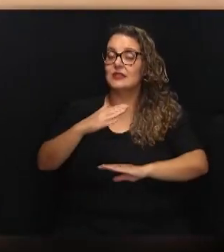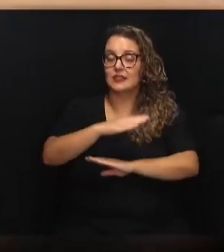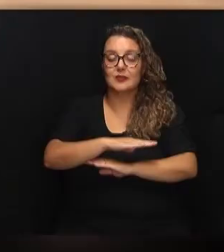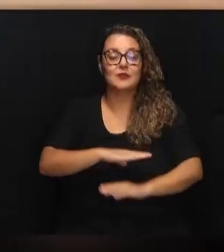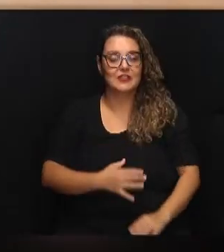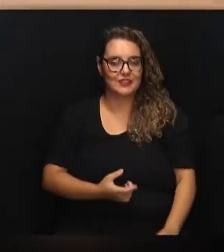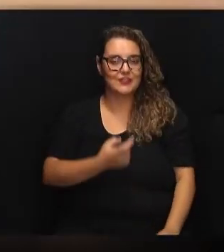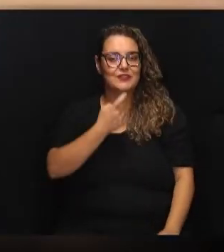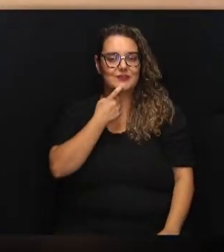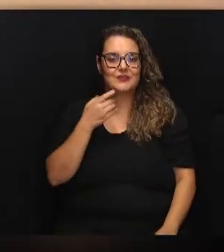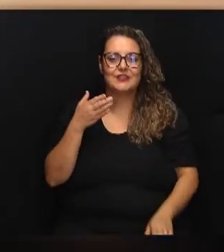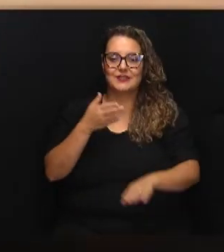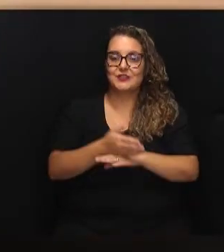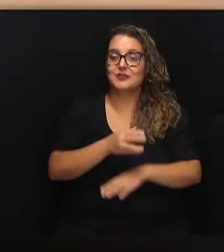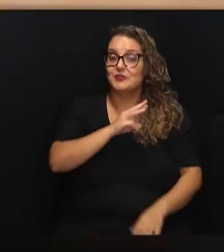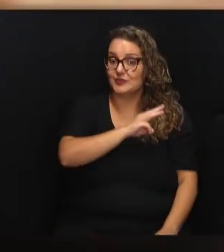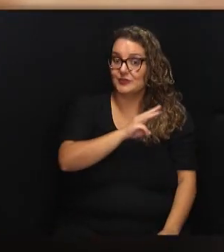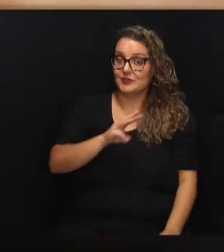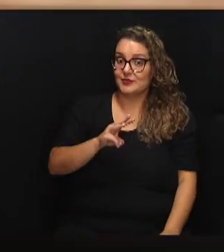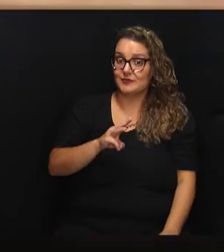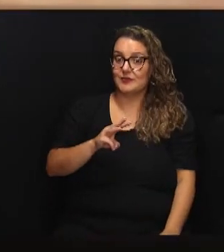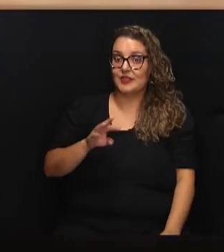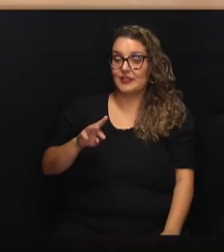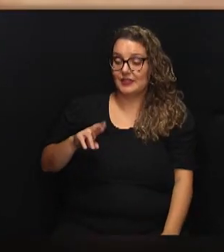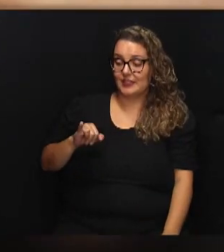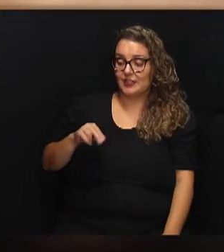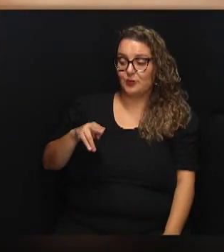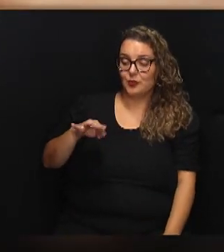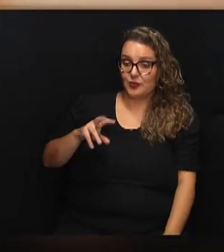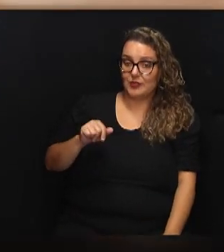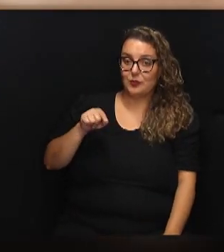Campinas, acessando o site atribuna.com.br.